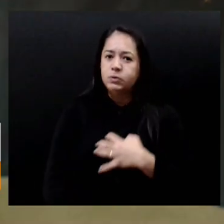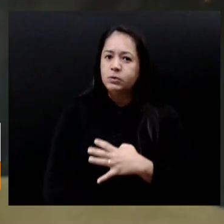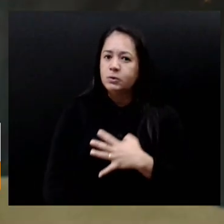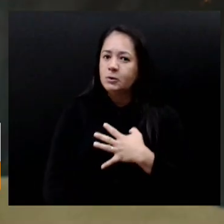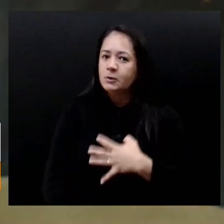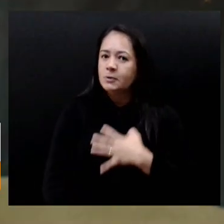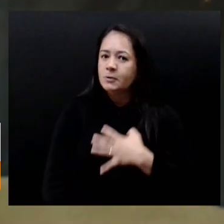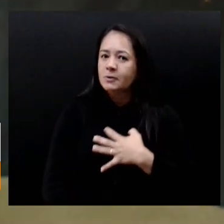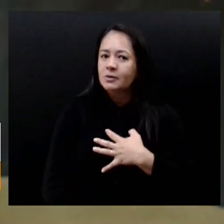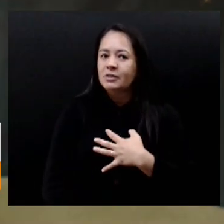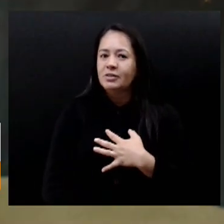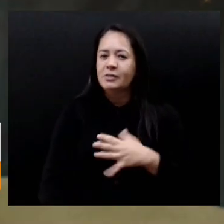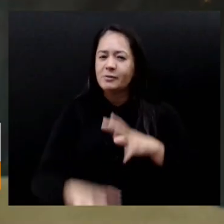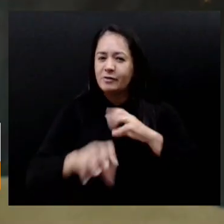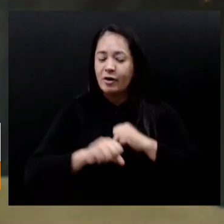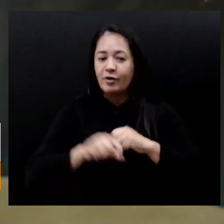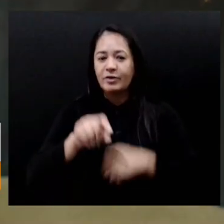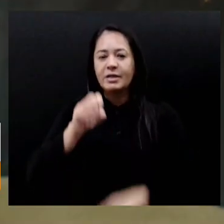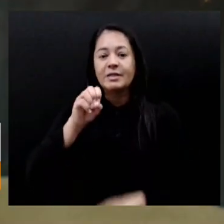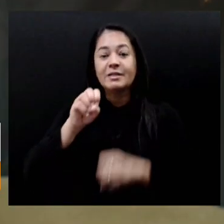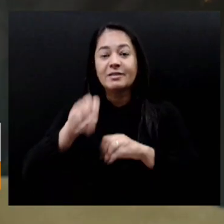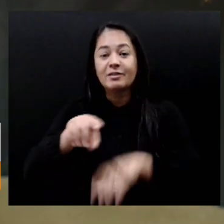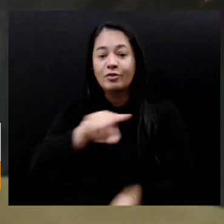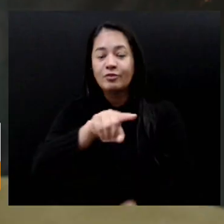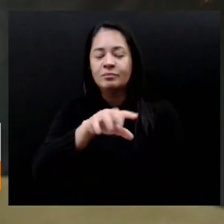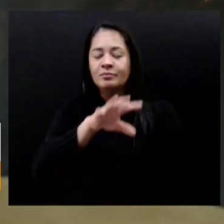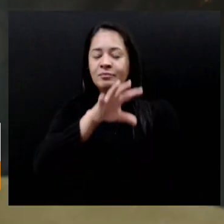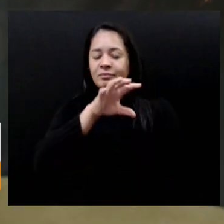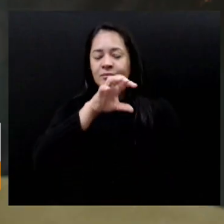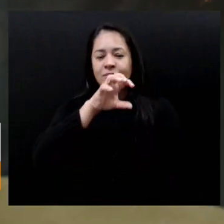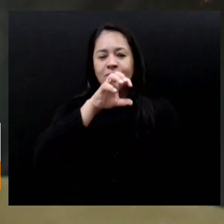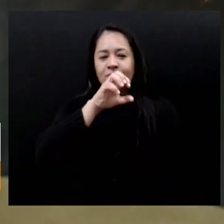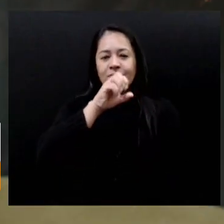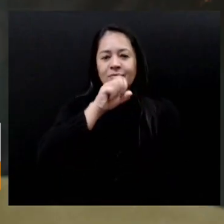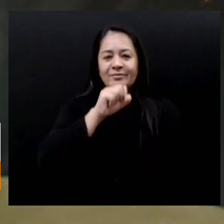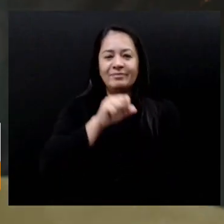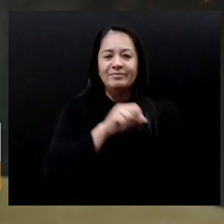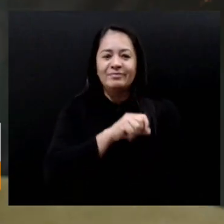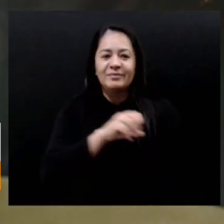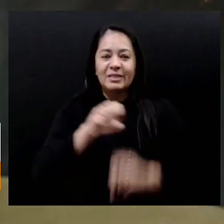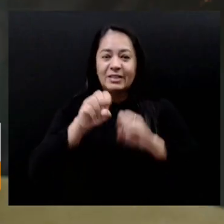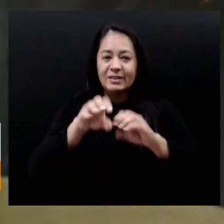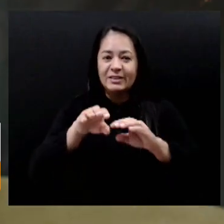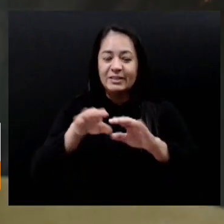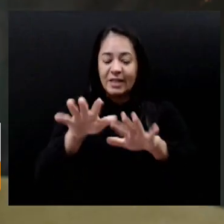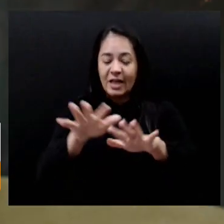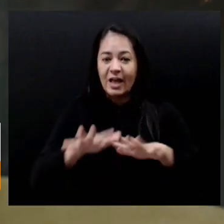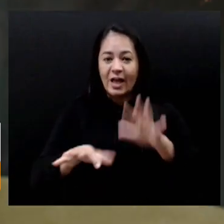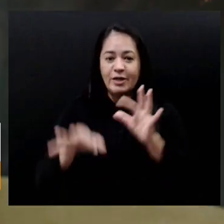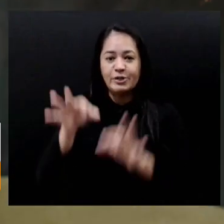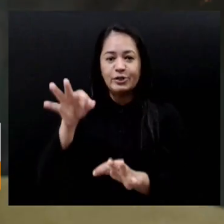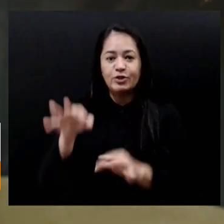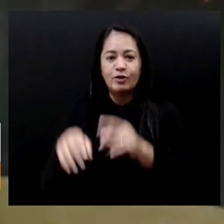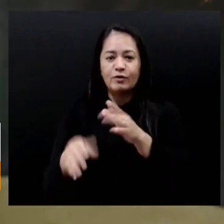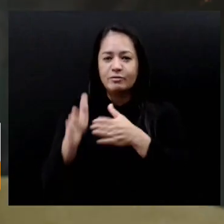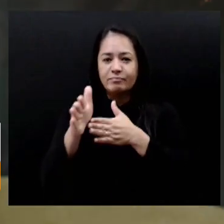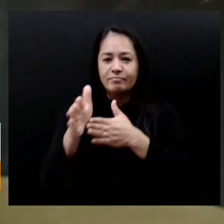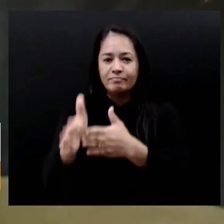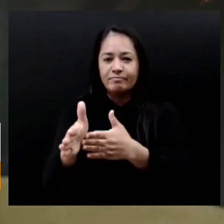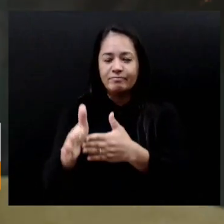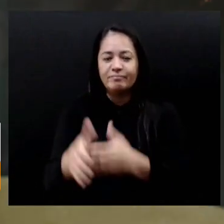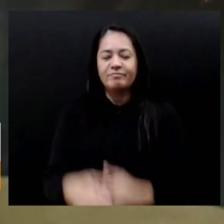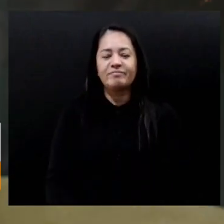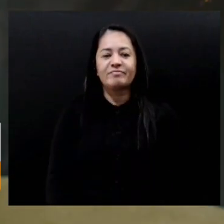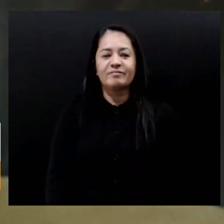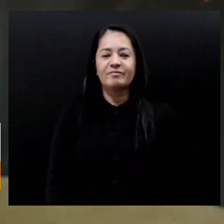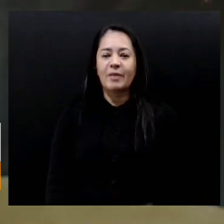você a respirar, ensinando também a linha jurídica para você seguir. Muito bom, 8h59, tem mais